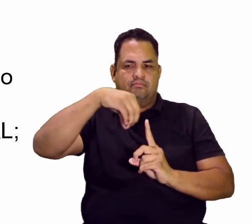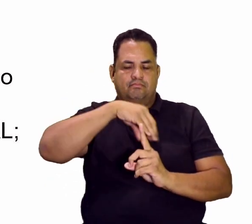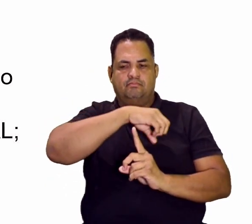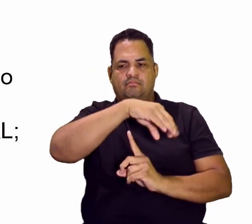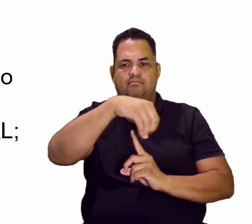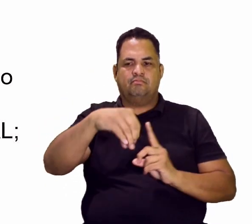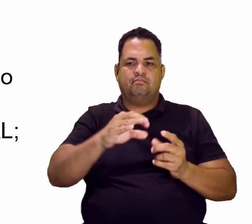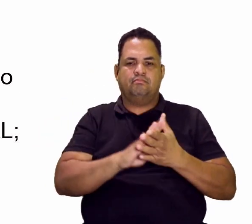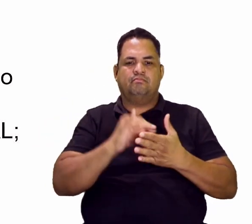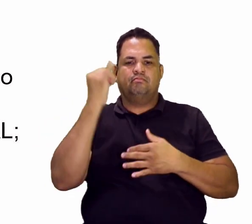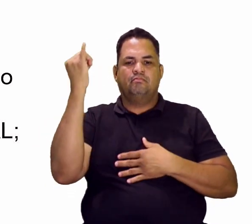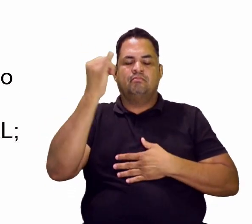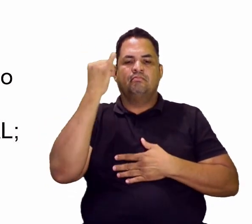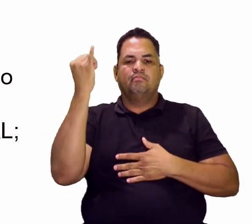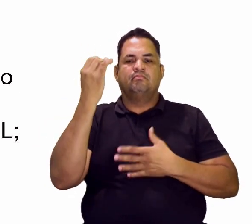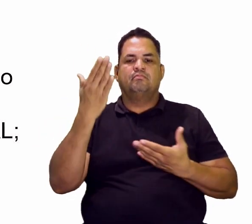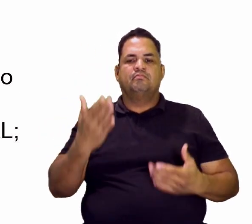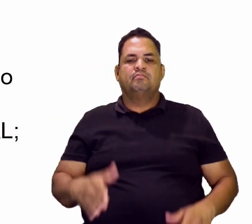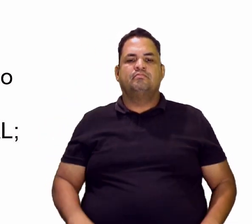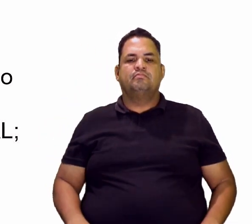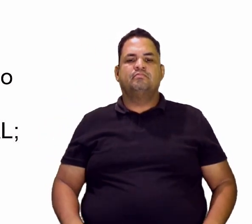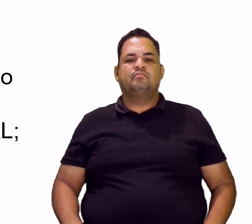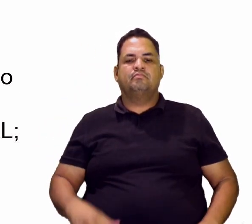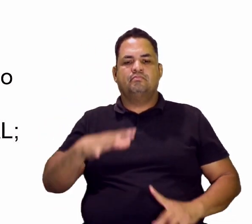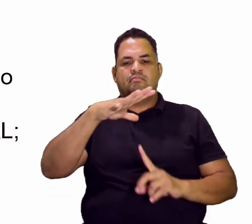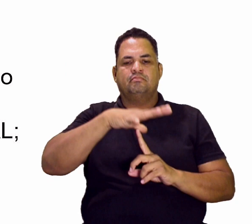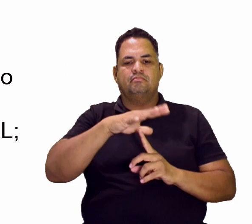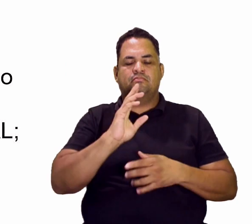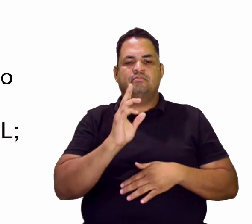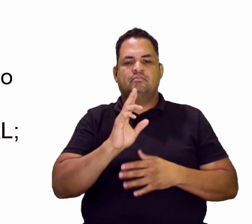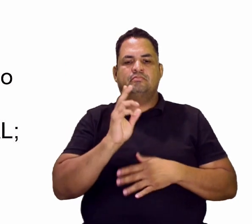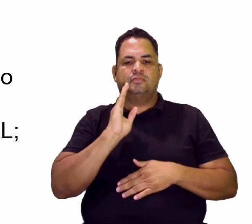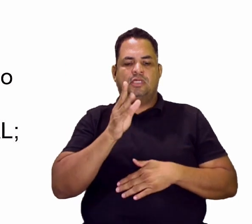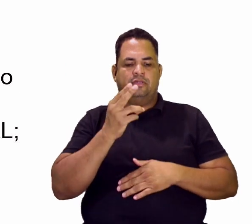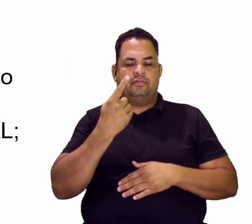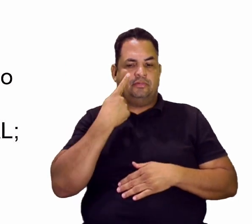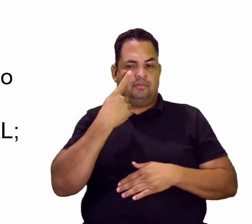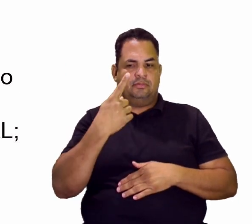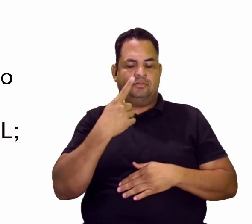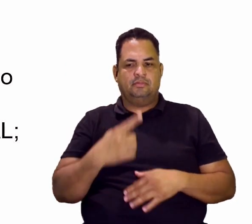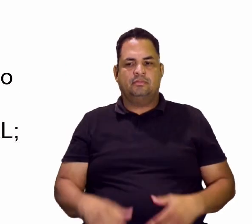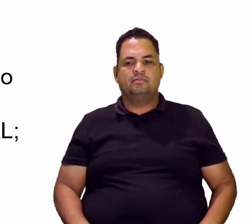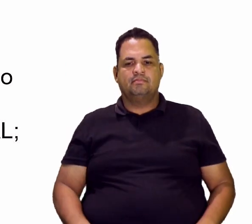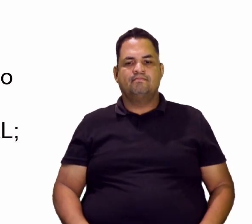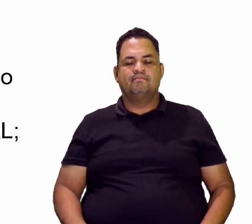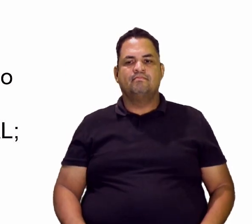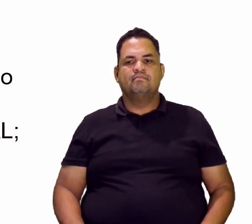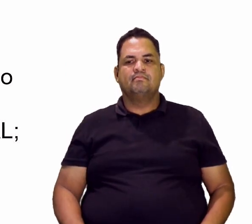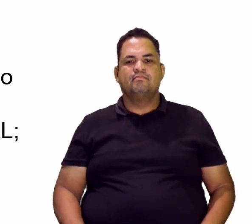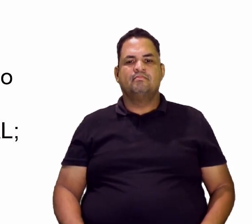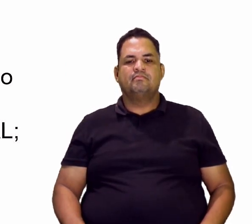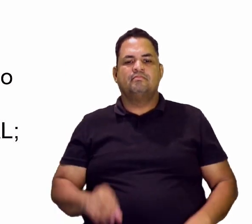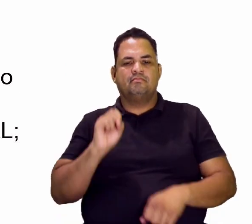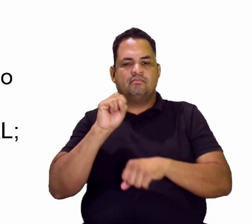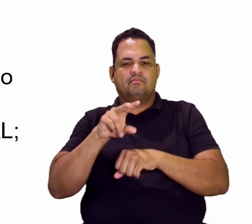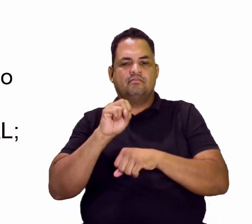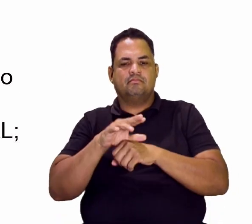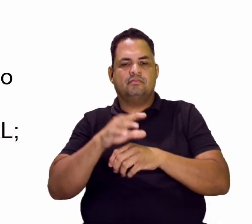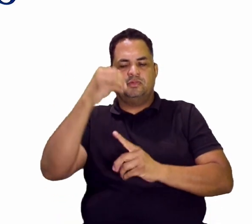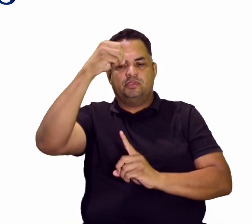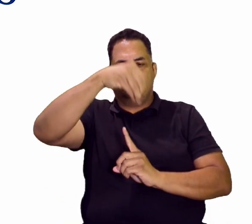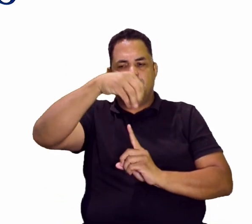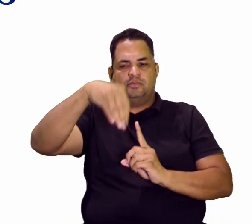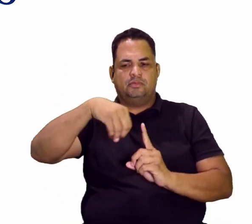caso, são importantes aqui, porque o gomero a gente já viu que são os fungos, né, galera? Beleza, então são vírus de